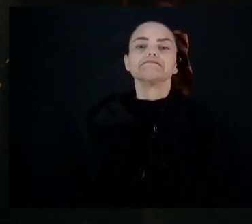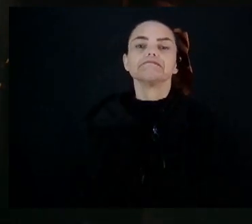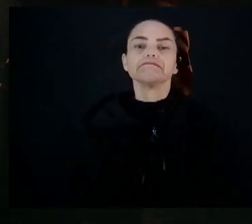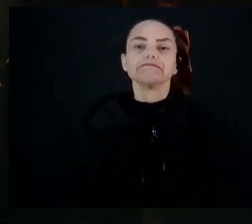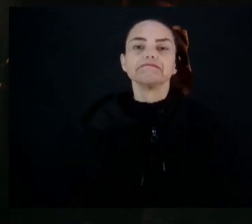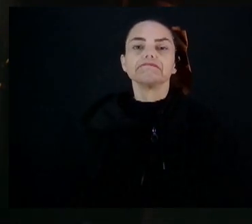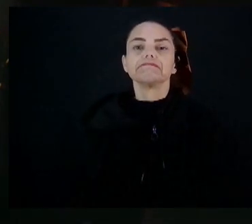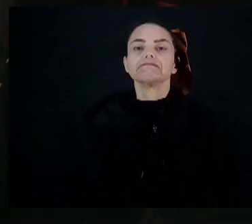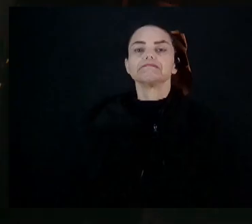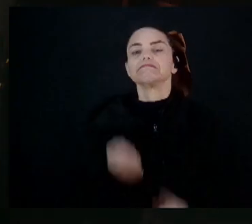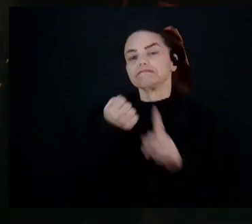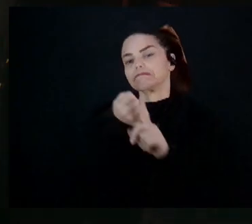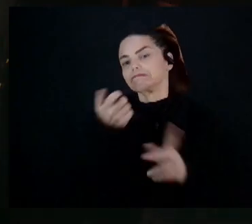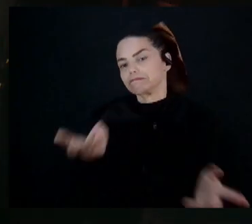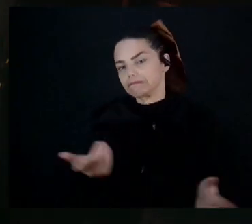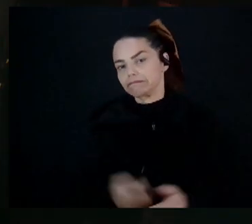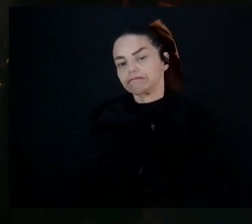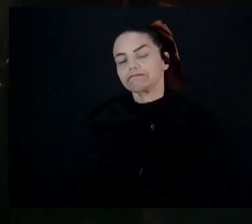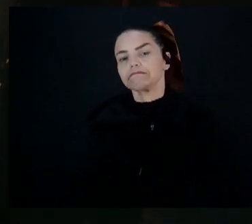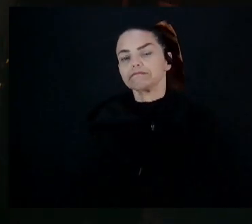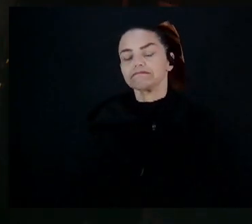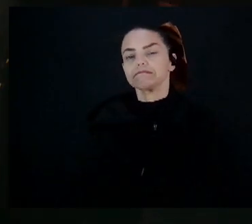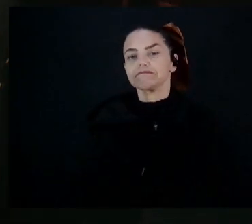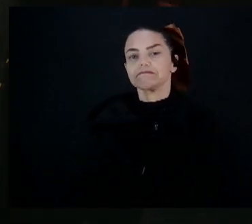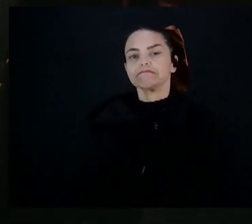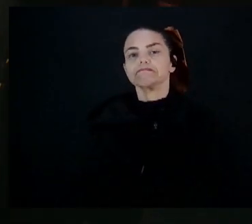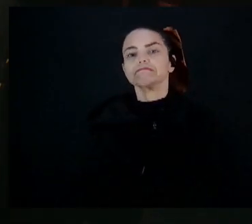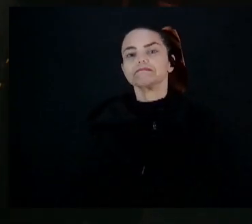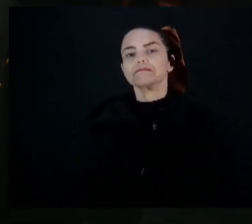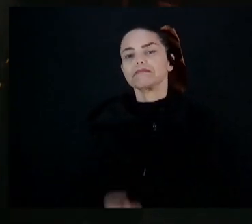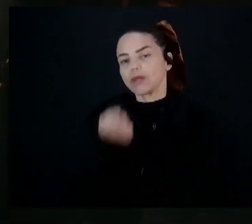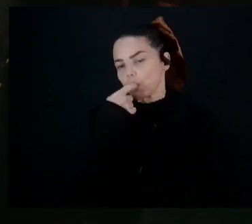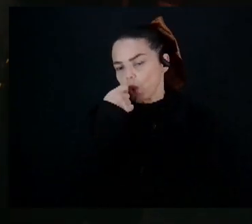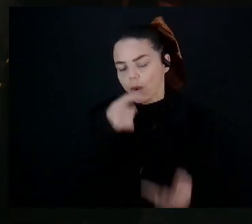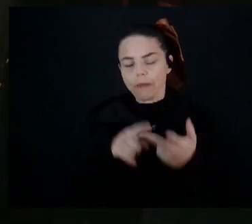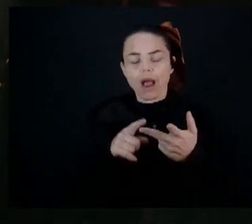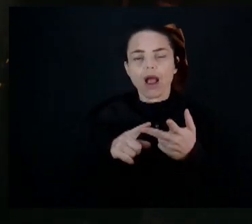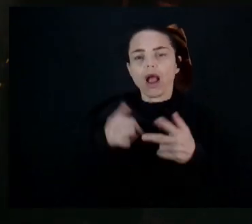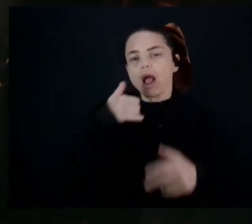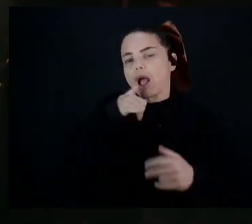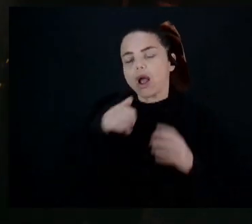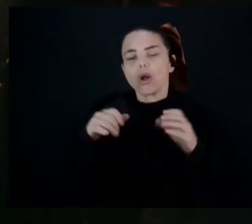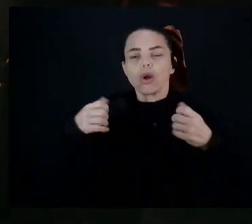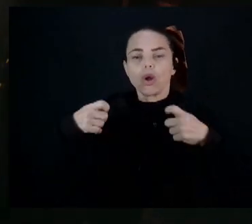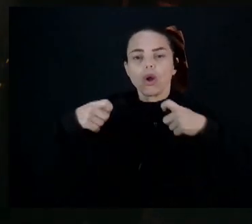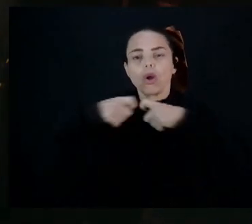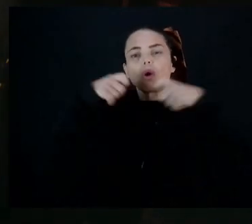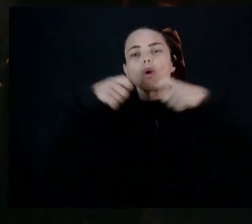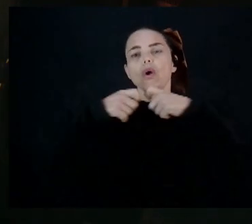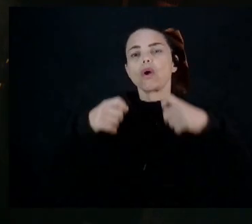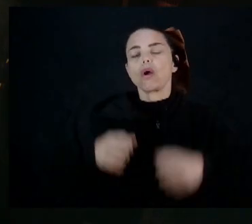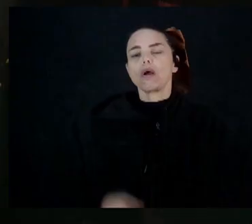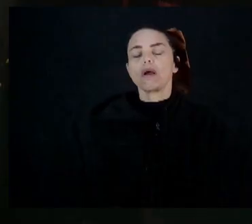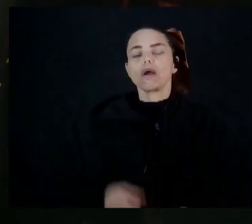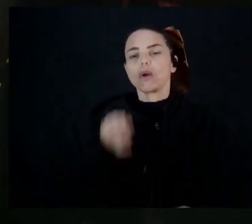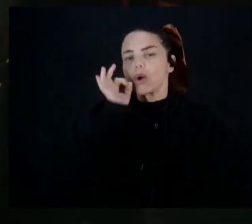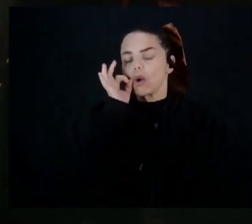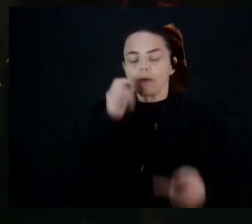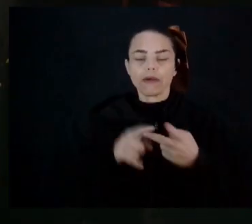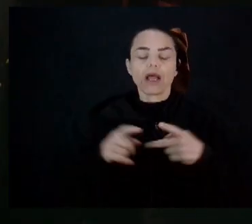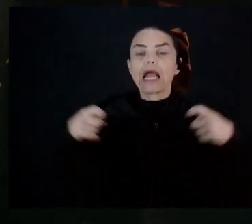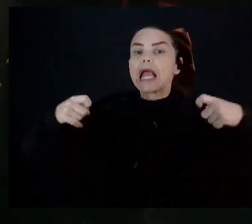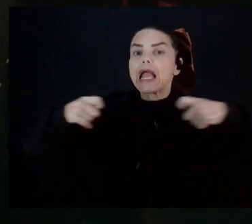o impacto, né, dessas fontes de energia como por exemplo o café, que foi falado agora, mas